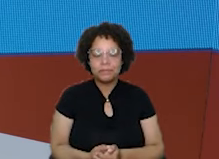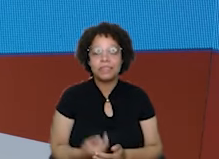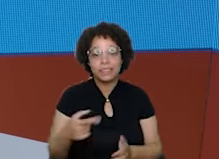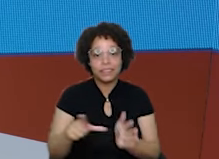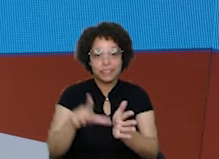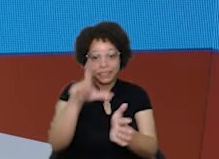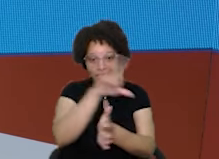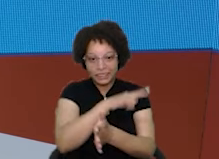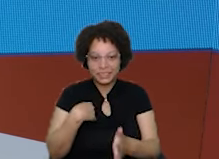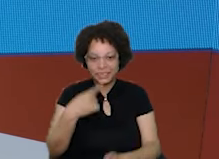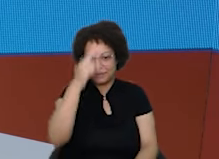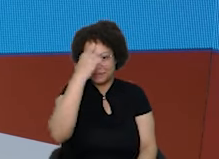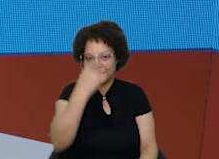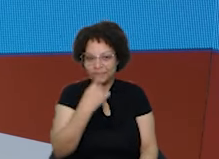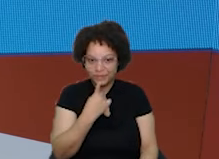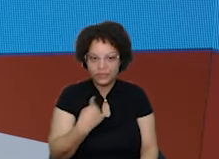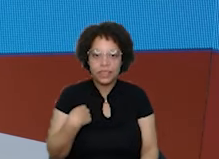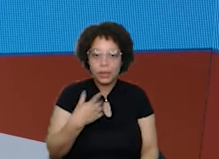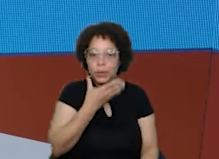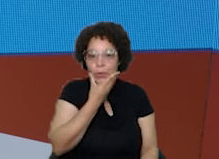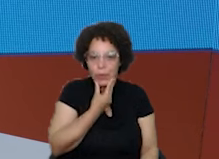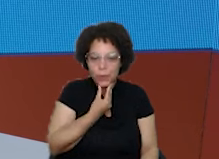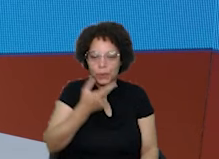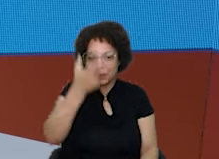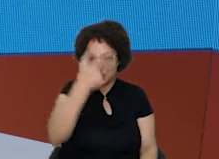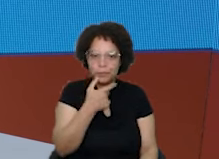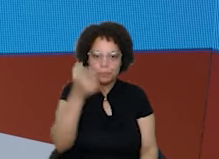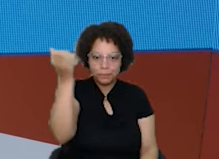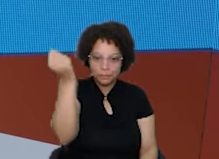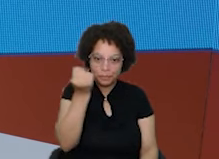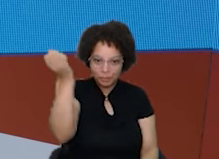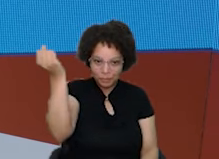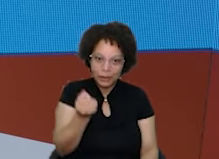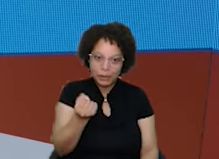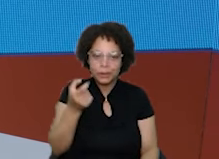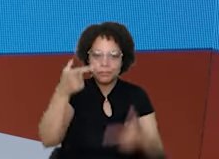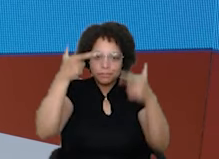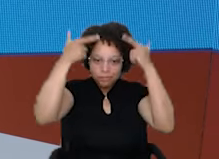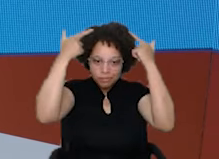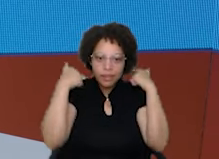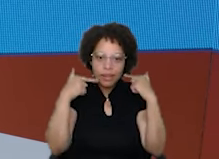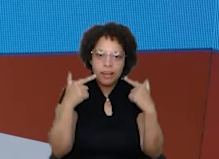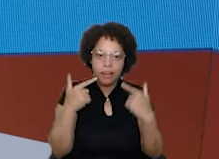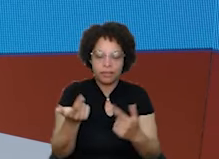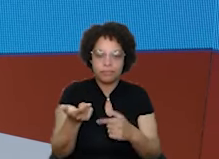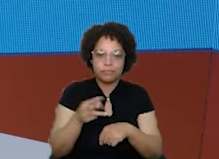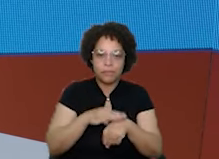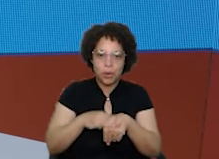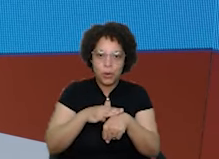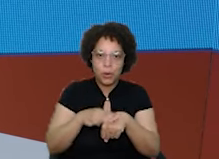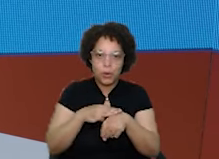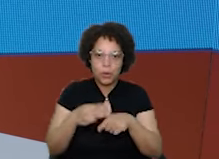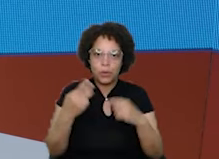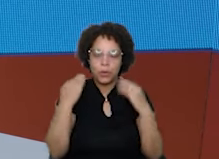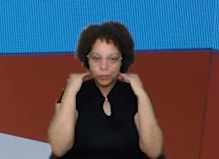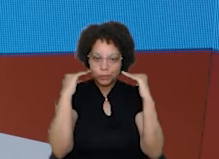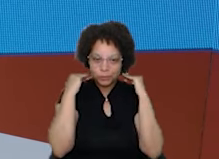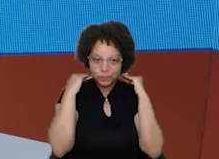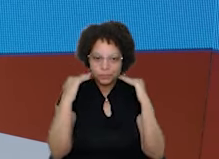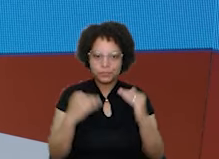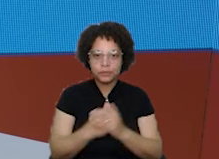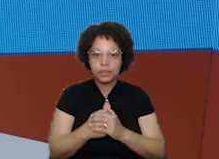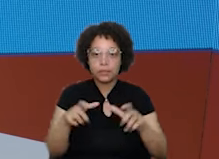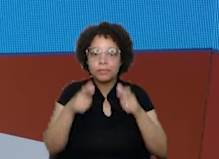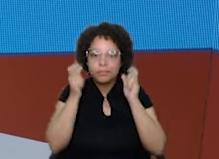autodescrição né Eu sou um homem de pele branca cabelo castanho escuro curto e estou com barba